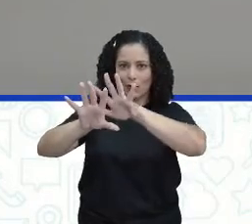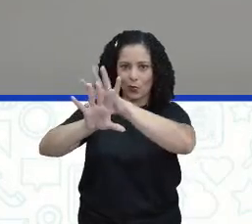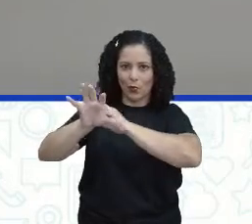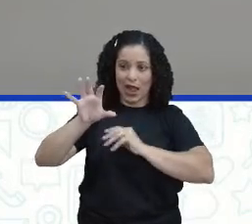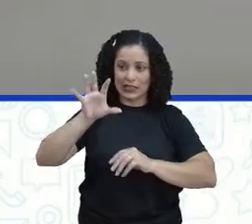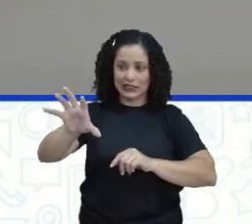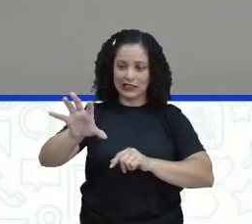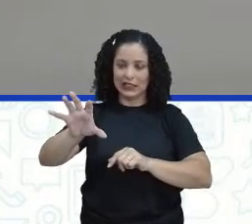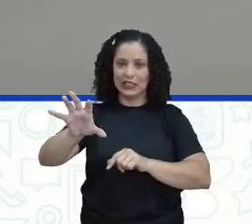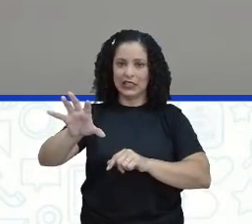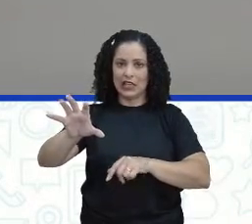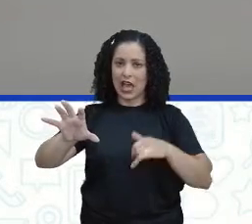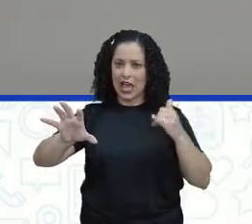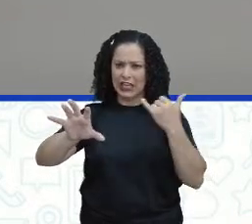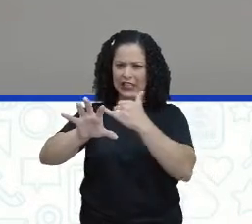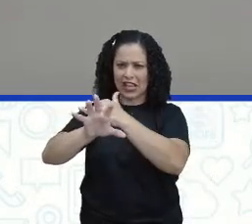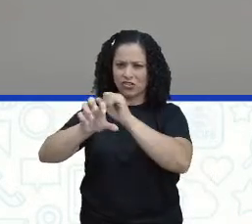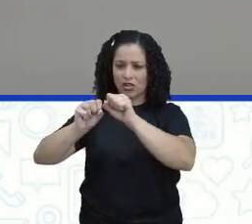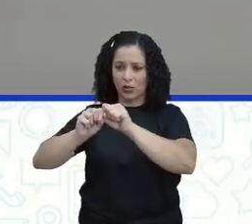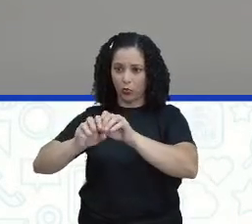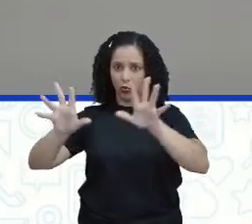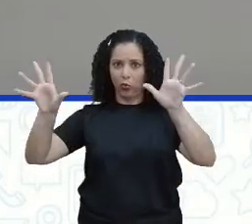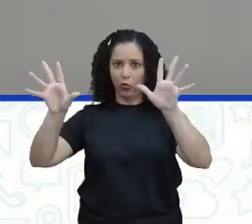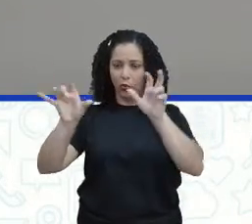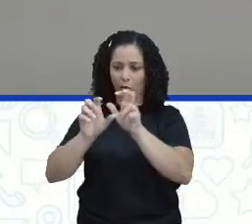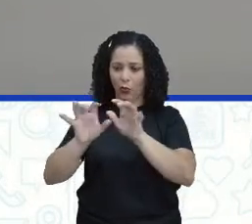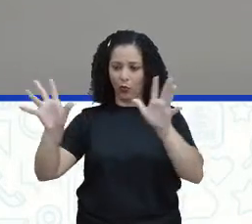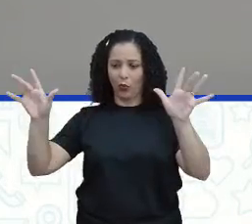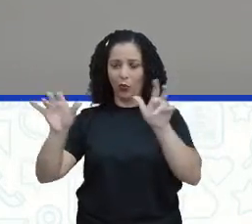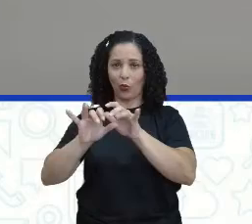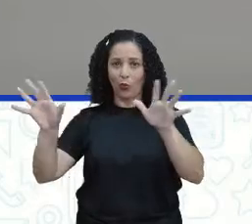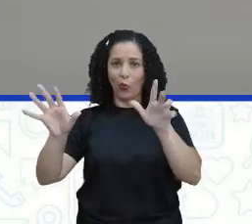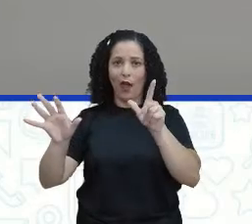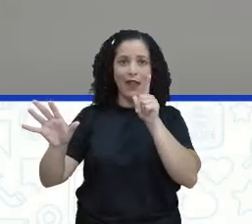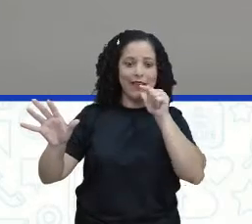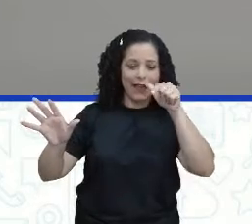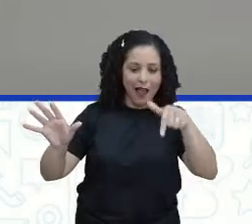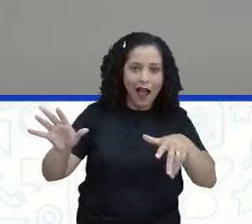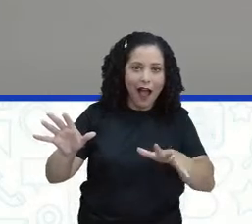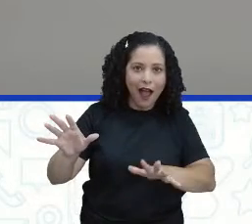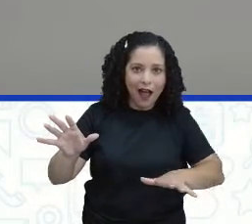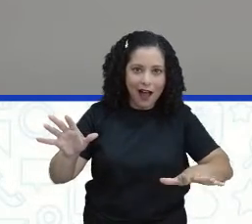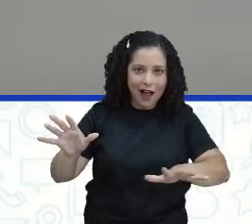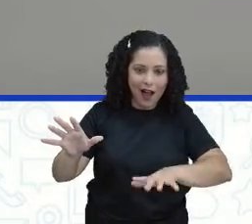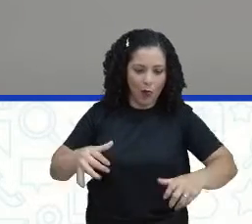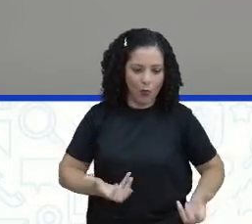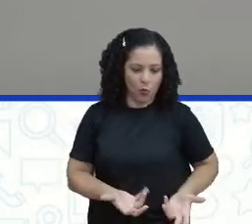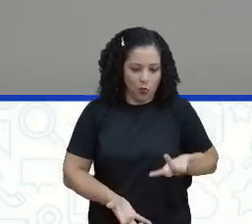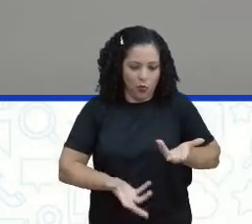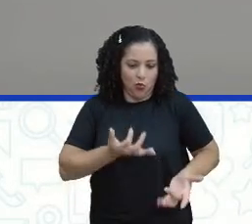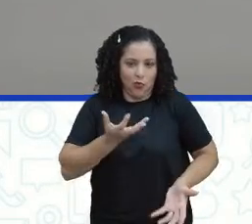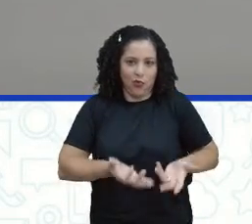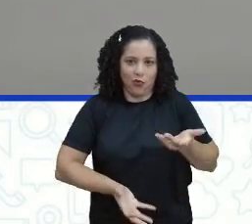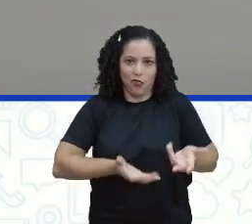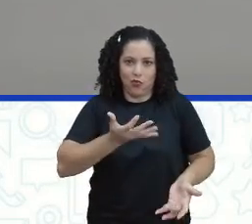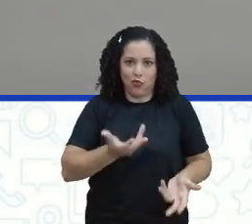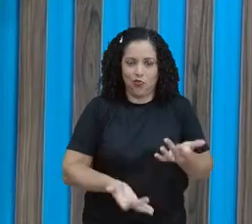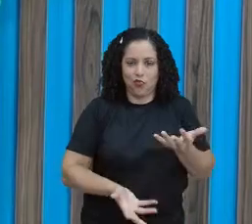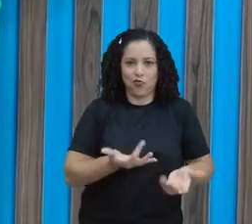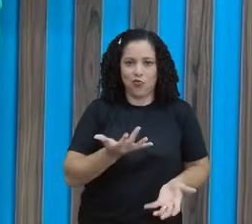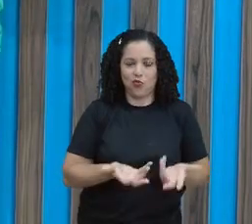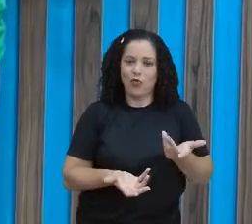ele libera energia, ele vai o quê? Ferver a água, tá? Então, a fervura da água é uma